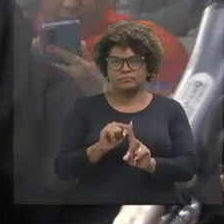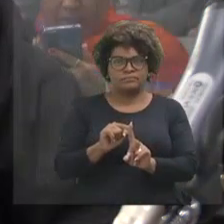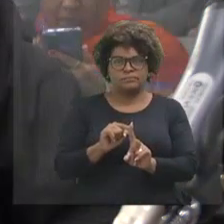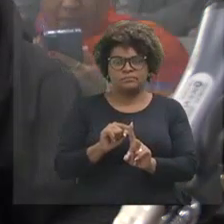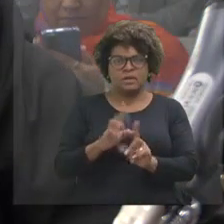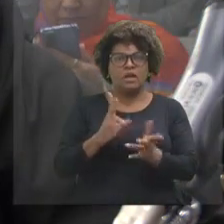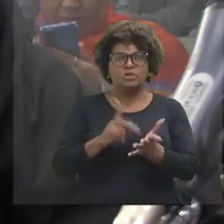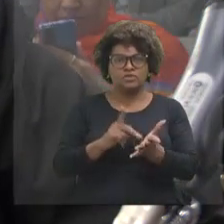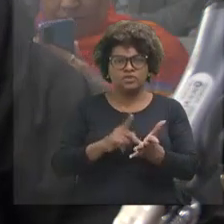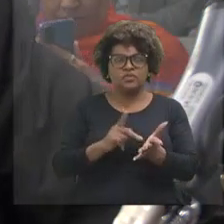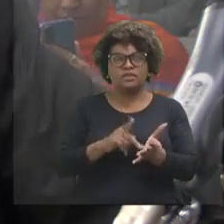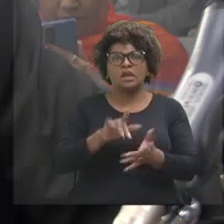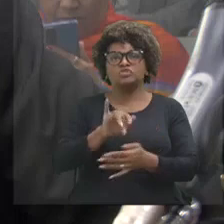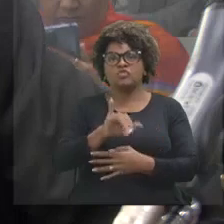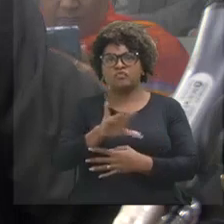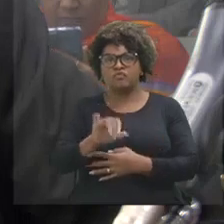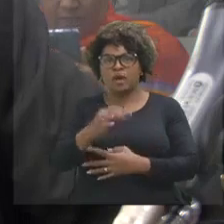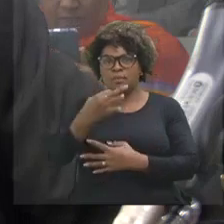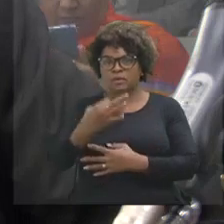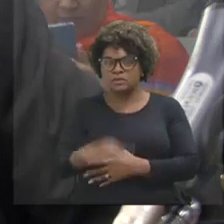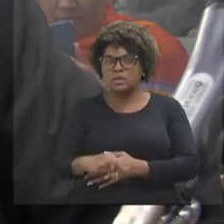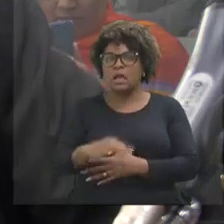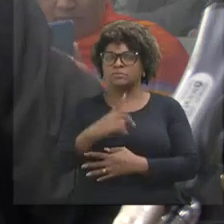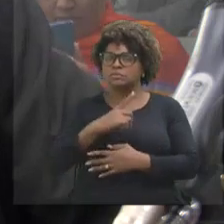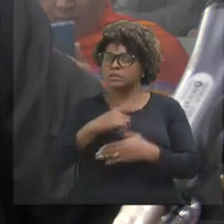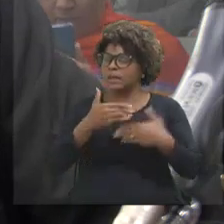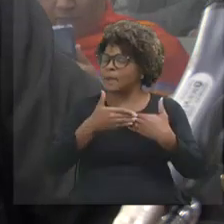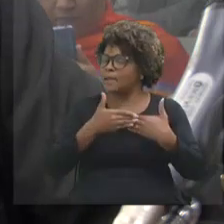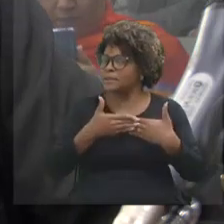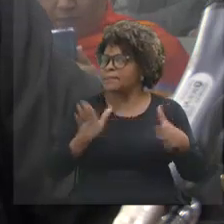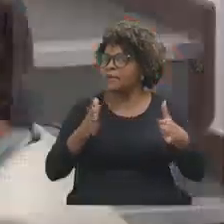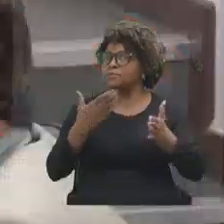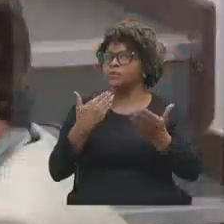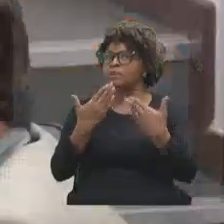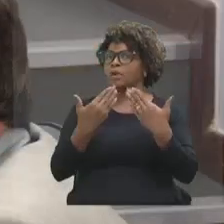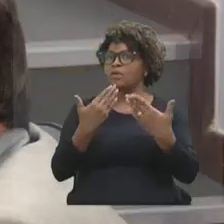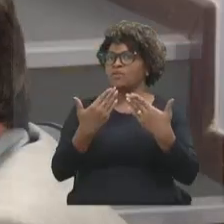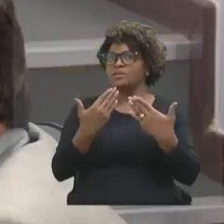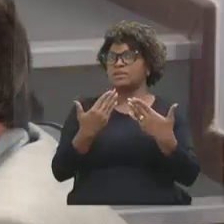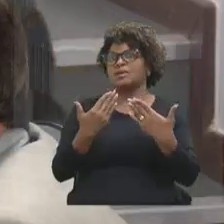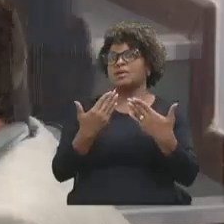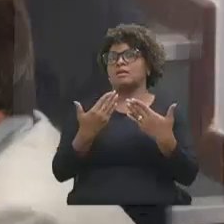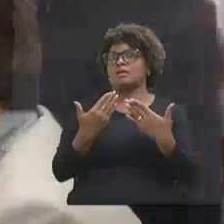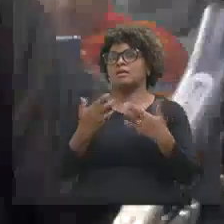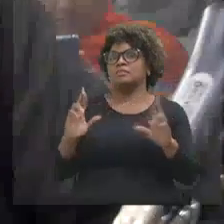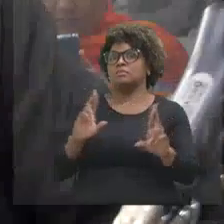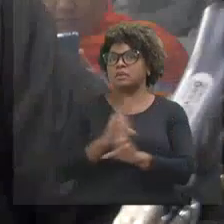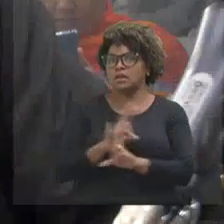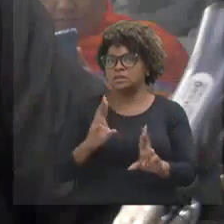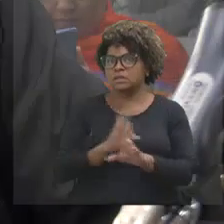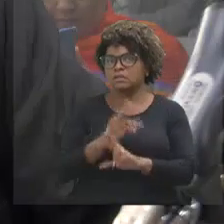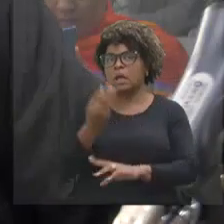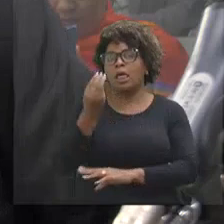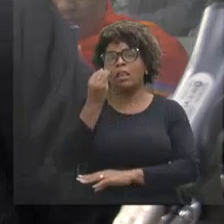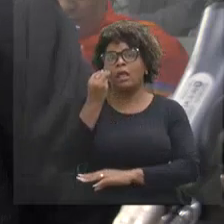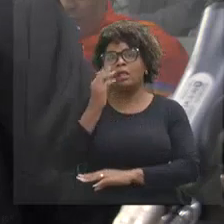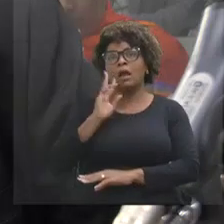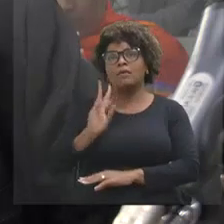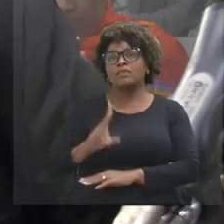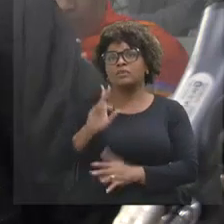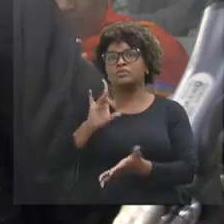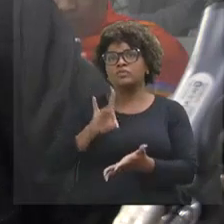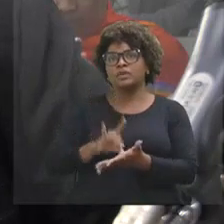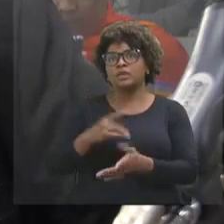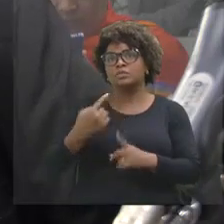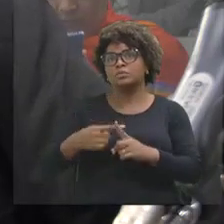certeiro na fala dele estamos abertos para conversa vamos dialogar e tentar ver realmente porque também a gente tem que pensar